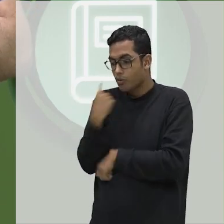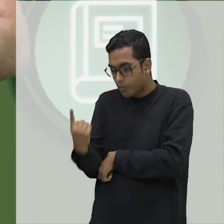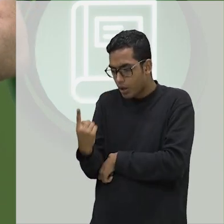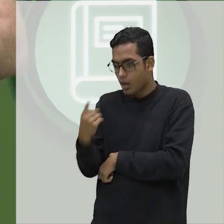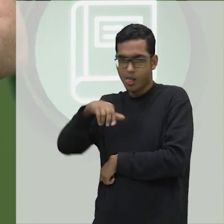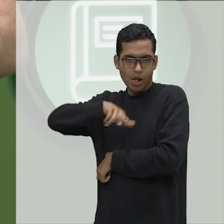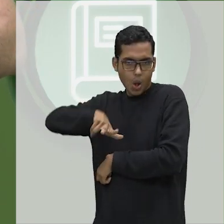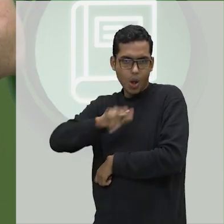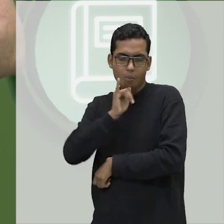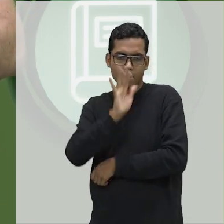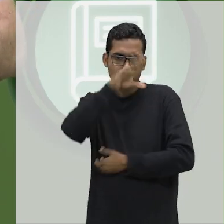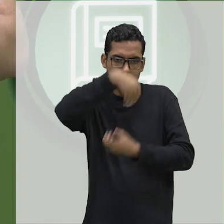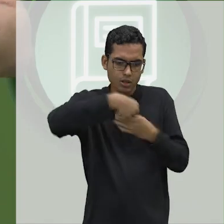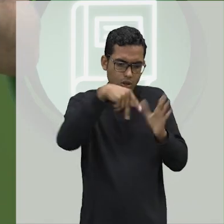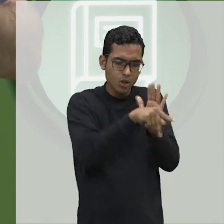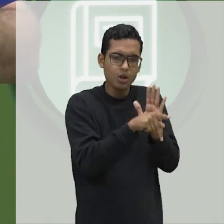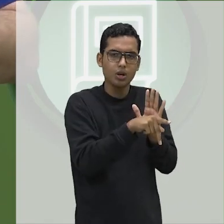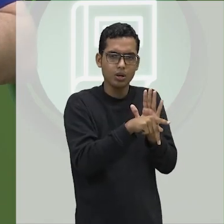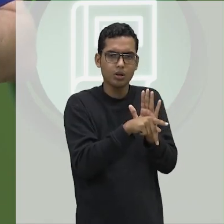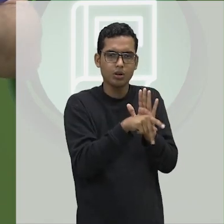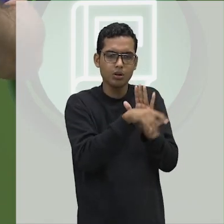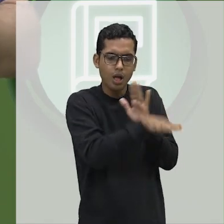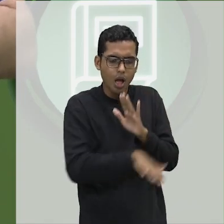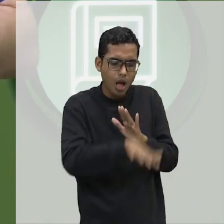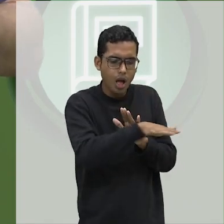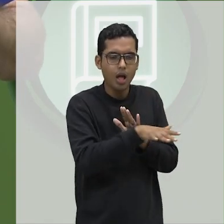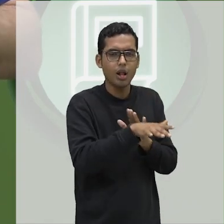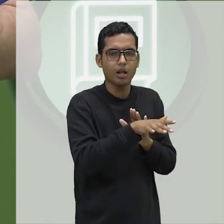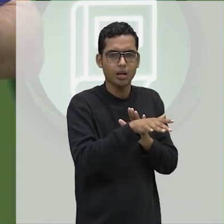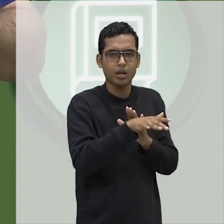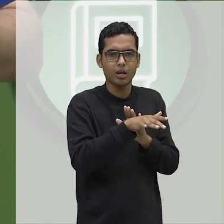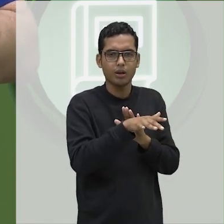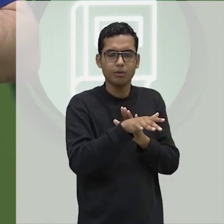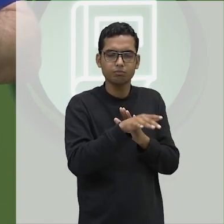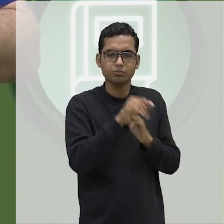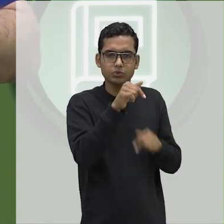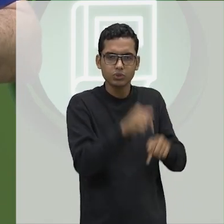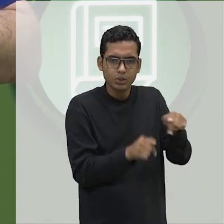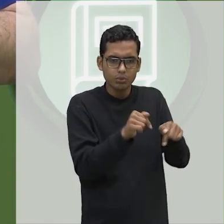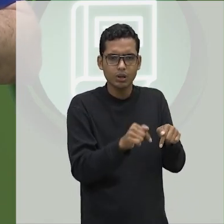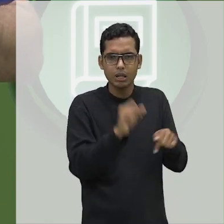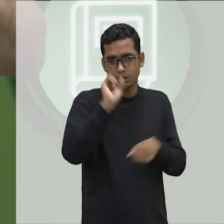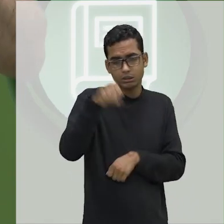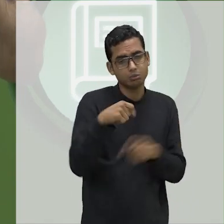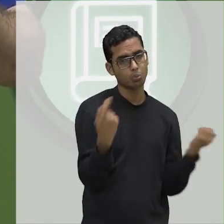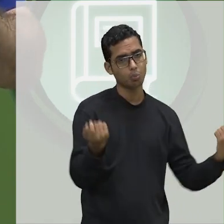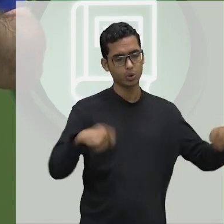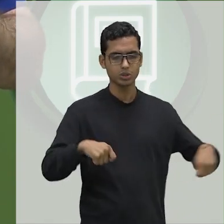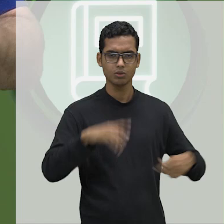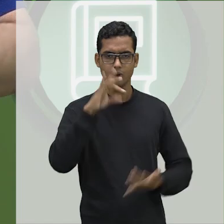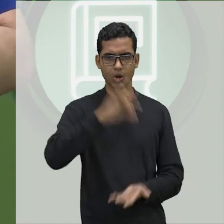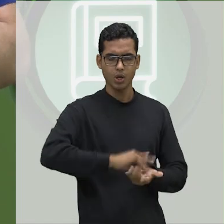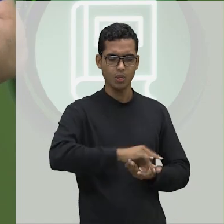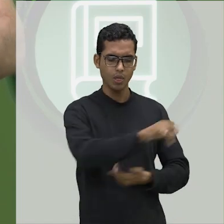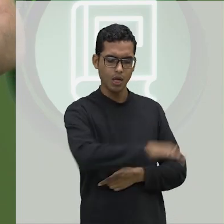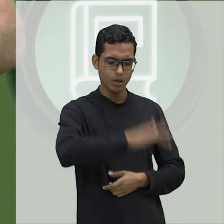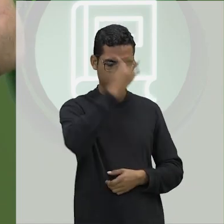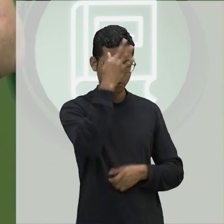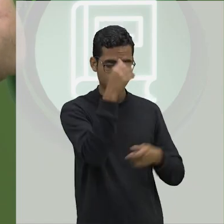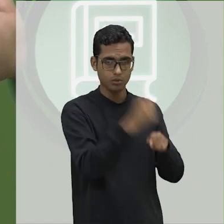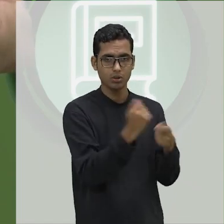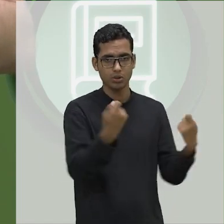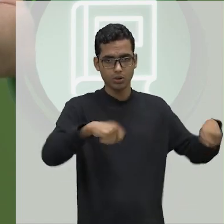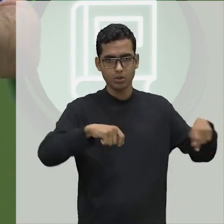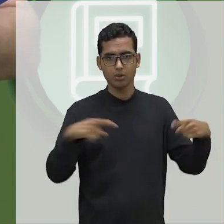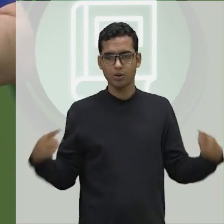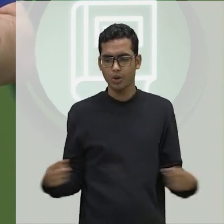de vista microscópico, sim. E como é que nós conseguimos alinhar aí o macroscópico com o